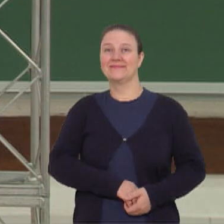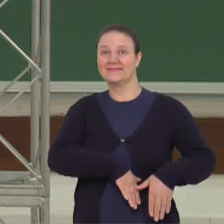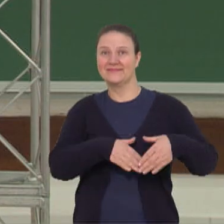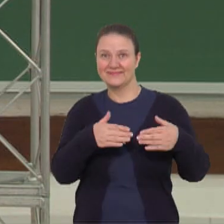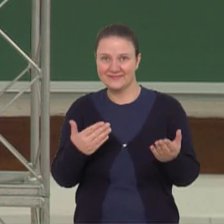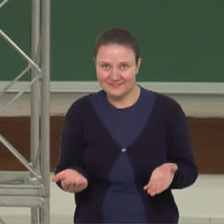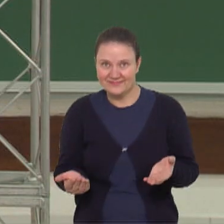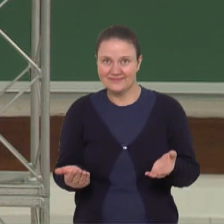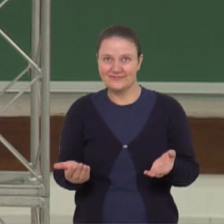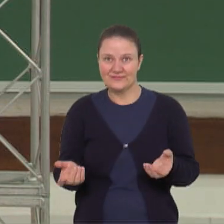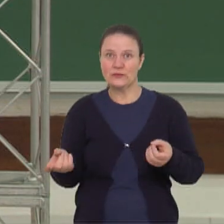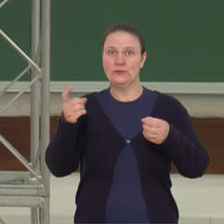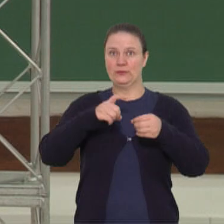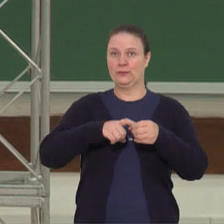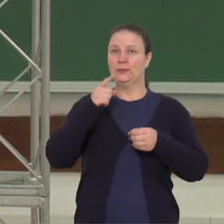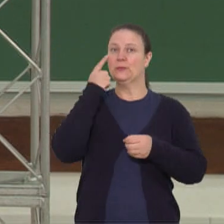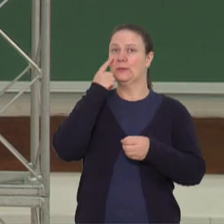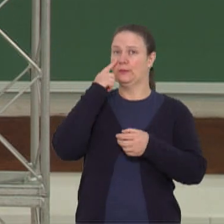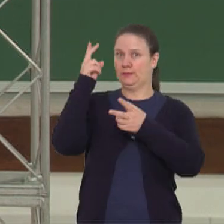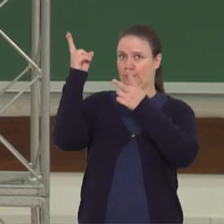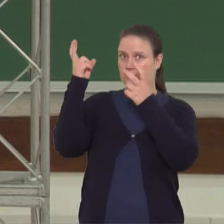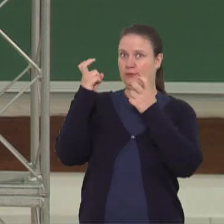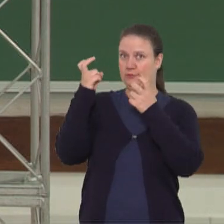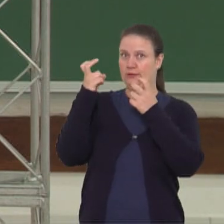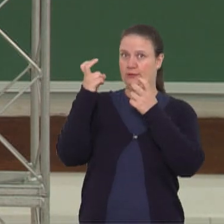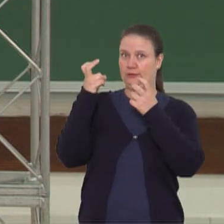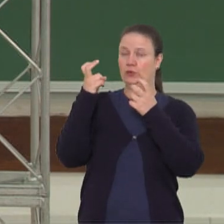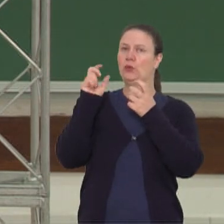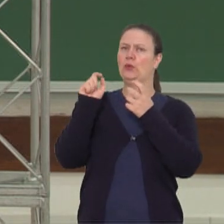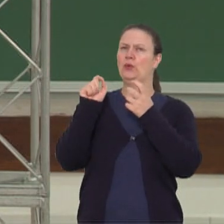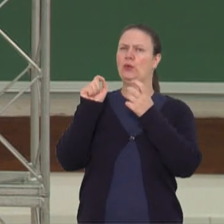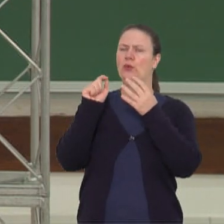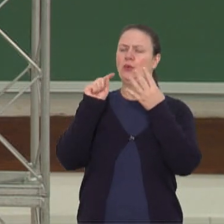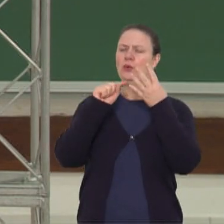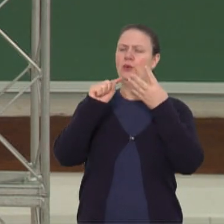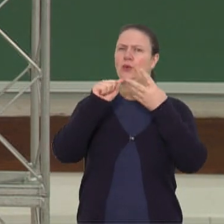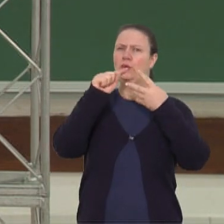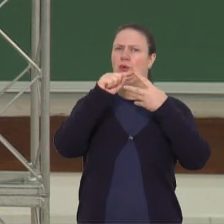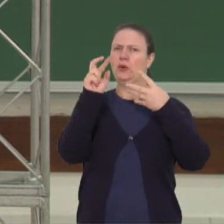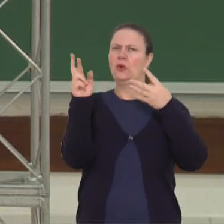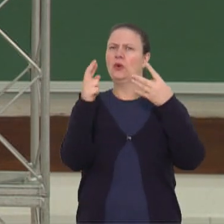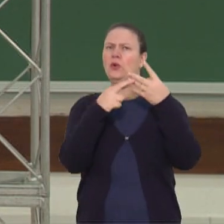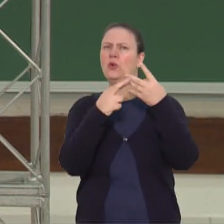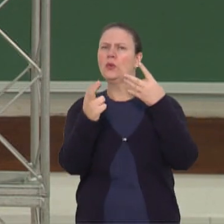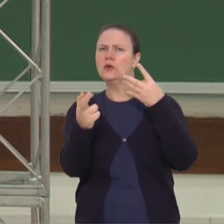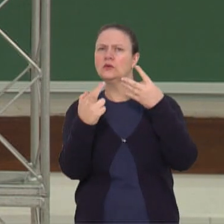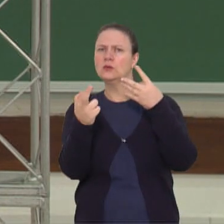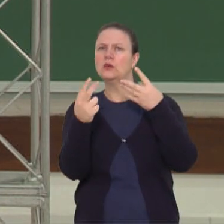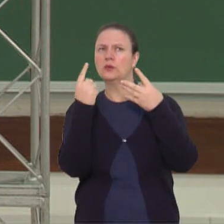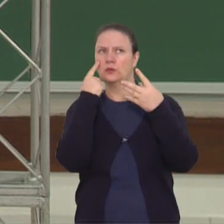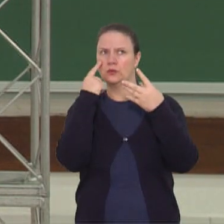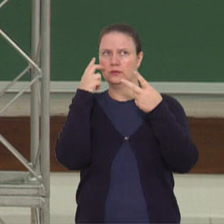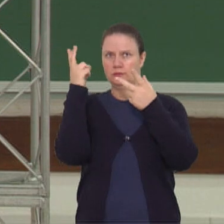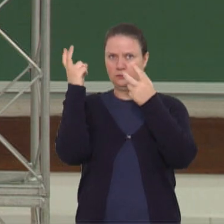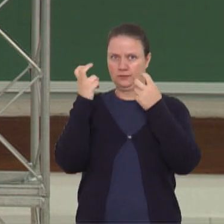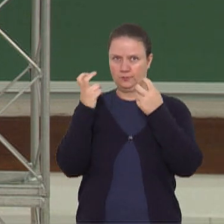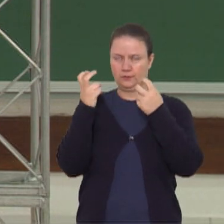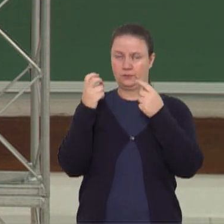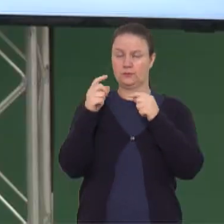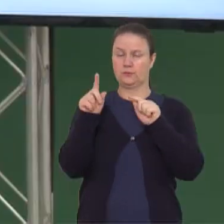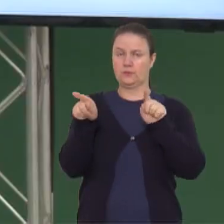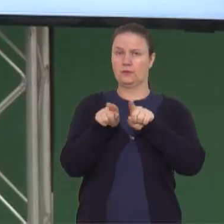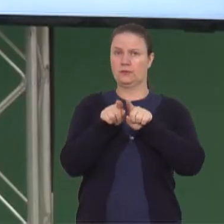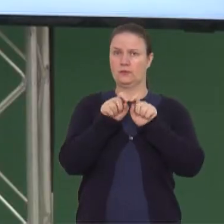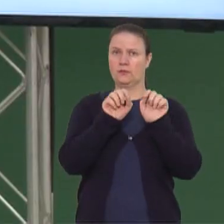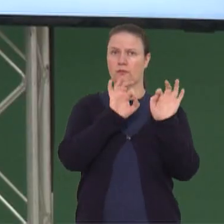Estamos aí de novo. Vamos ver as sugestões de respostas. As respostas que eu vou colocar aqui